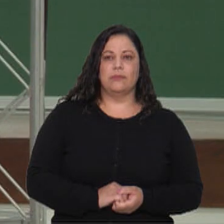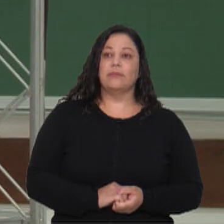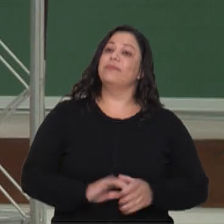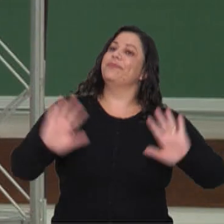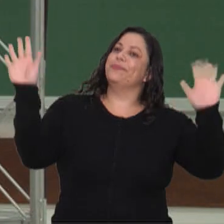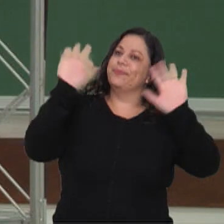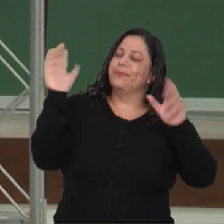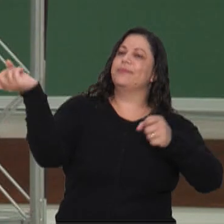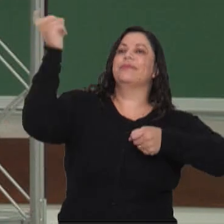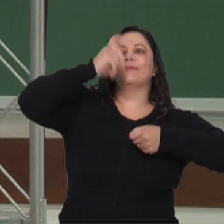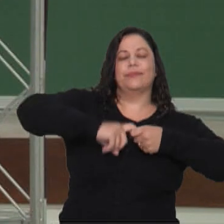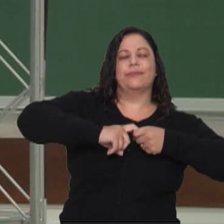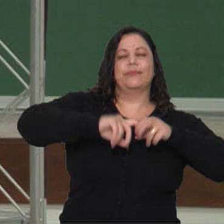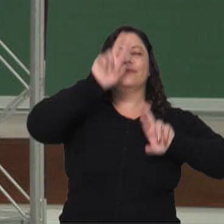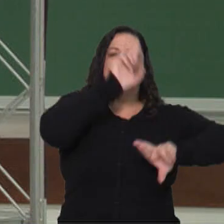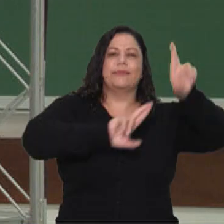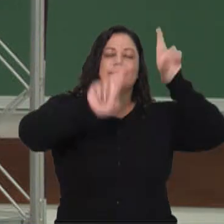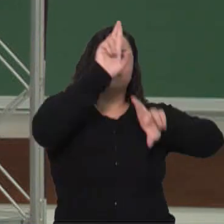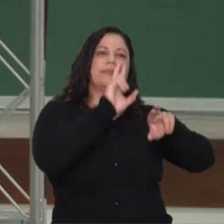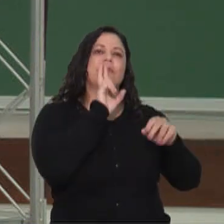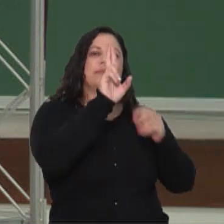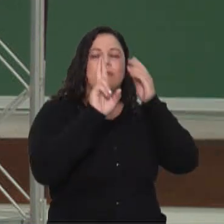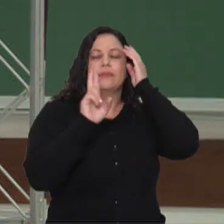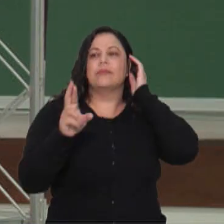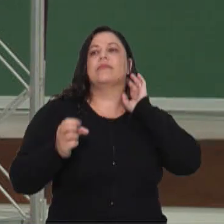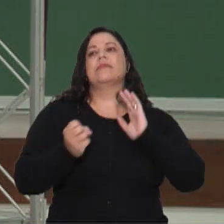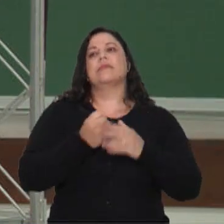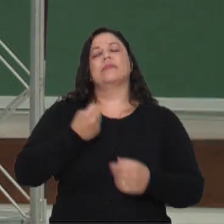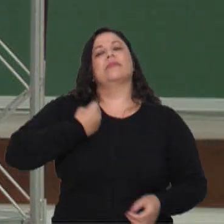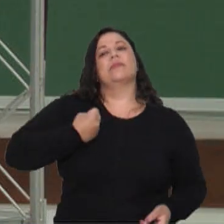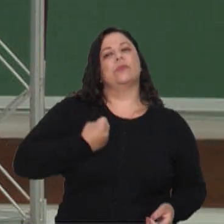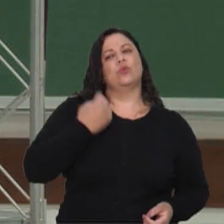Olá, voltamos. Vamos analisar as respostas da atividade 4.